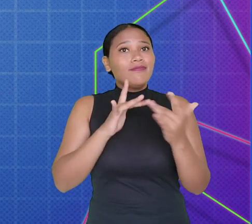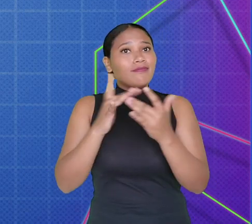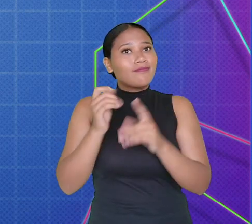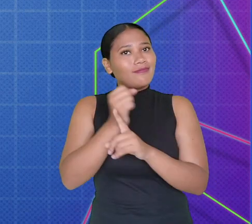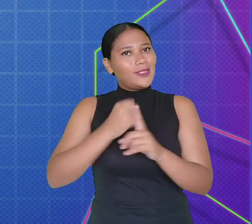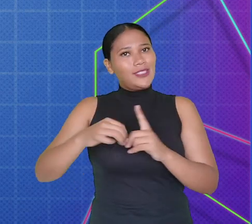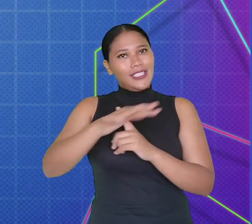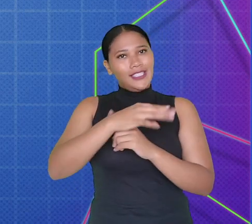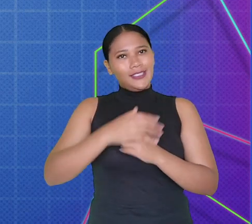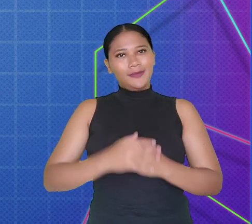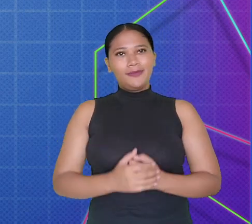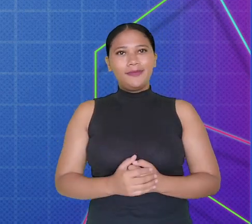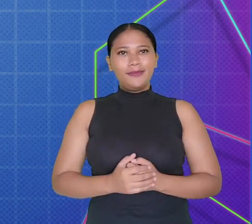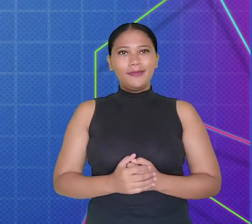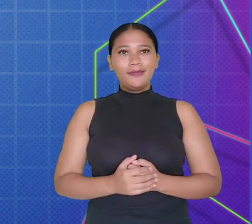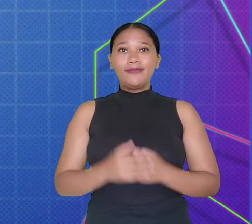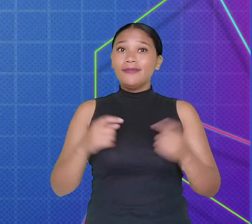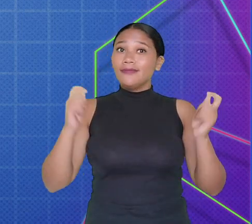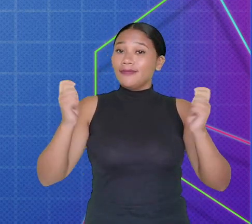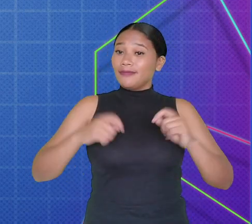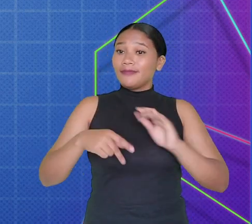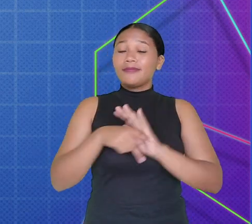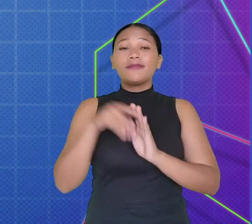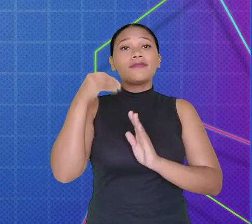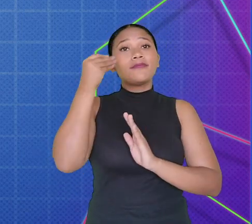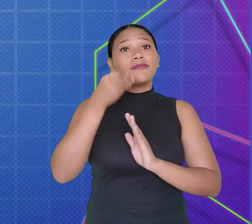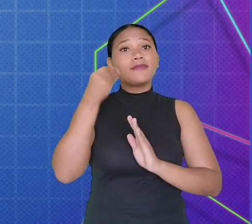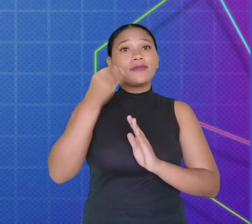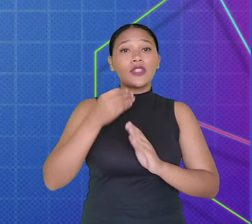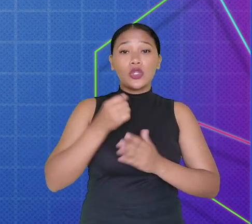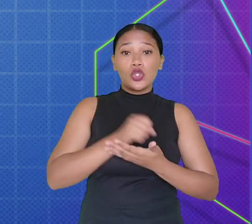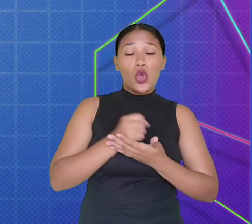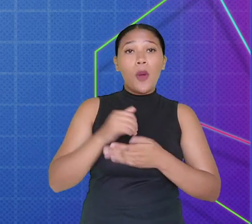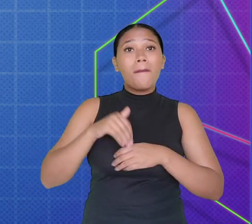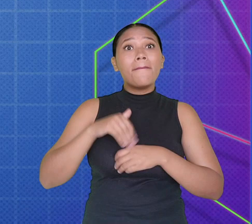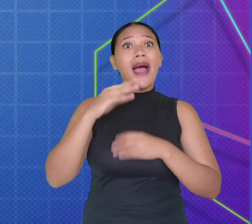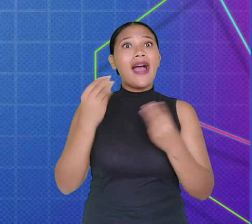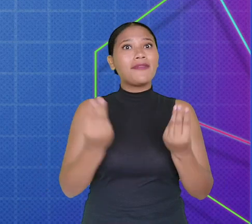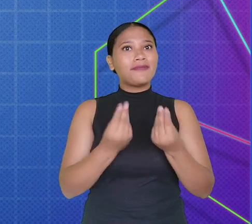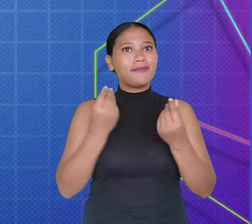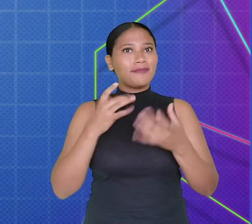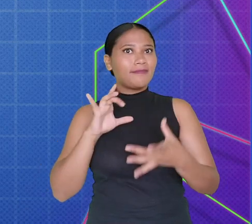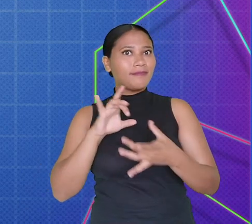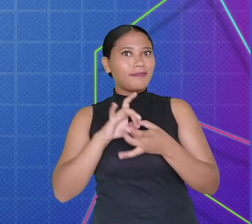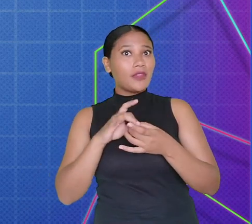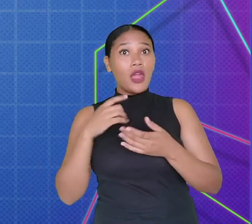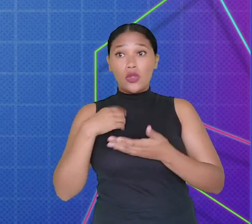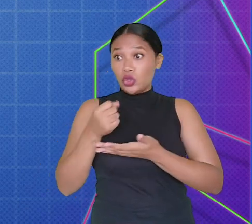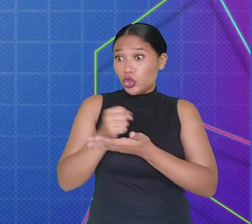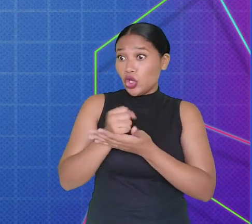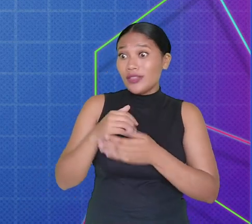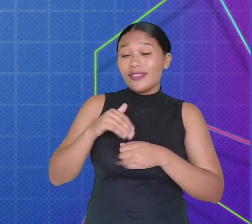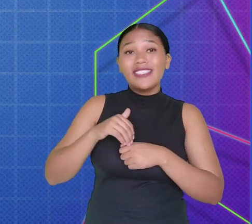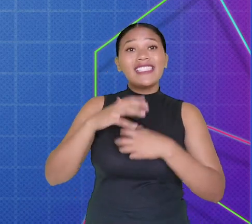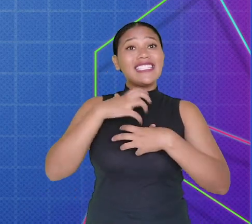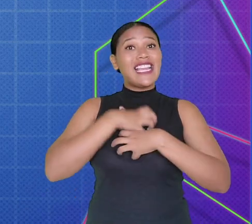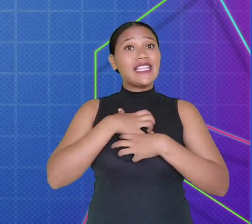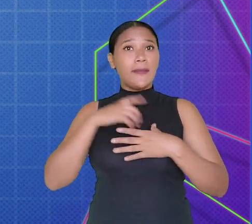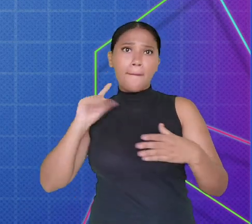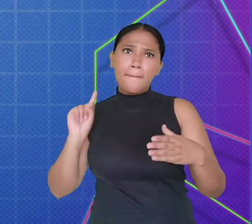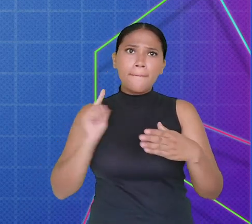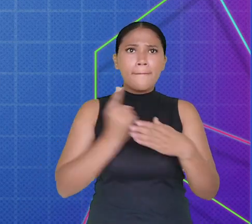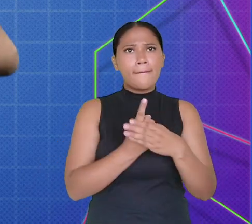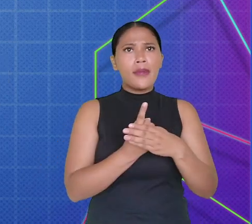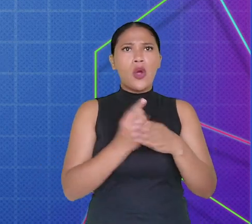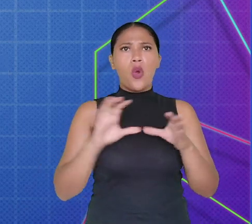outros por meio de interações sociais. Isso pode levar a uma experiência de jogo mais rica e envolvente, onde os jogadores se